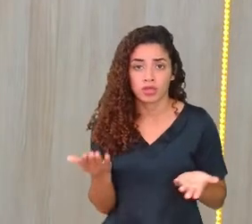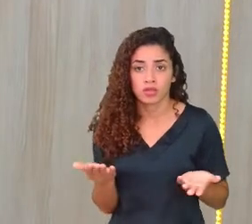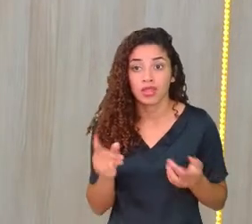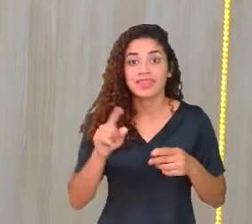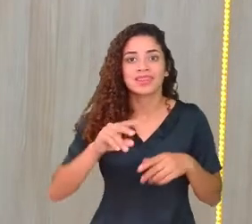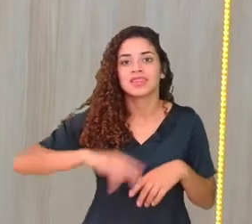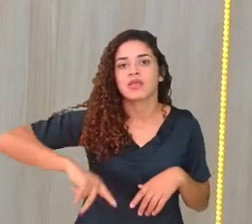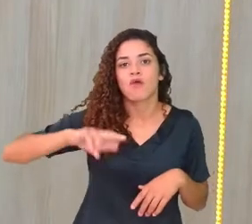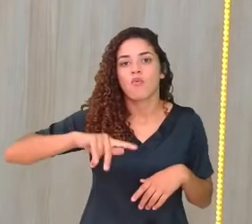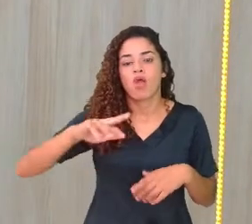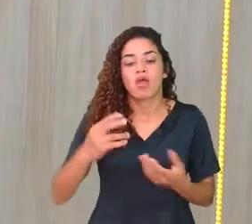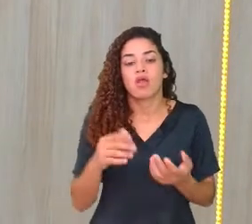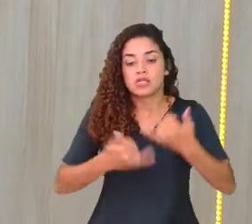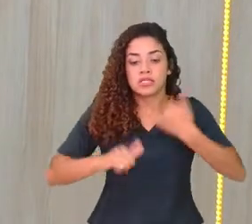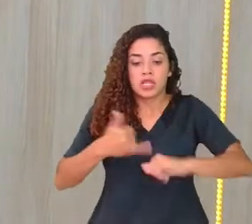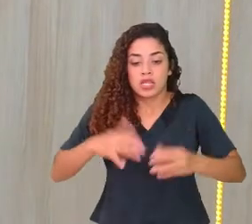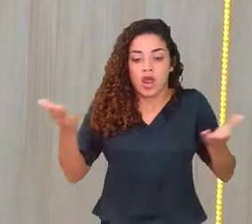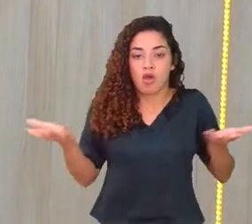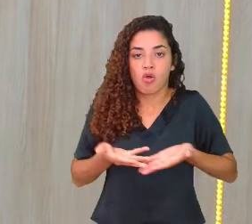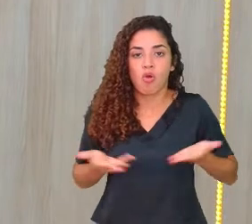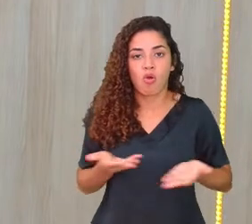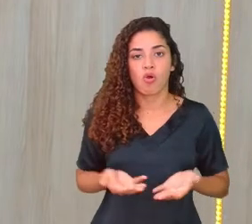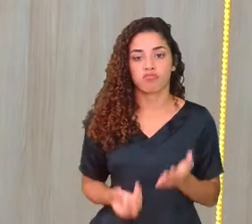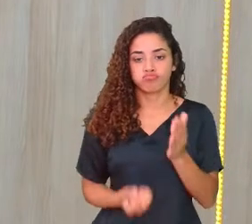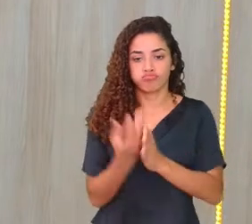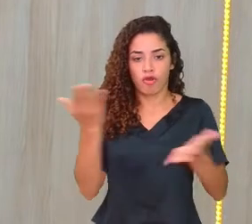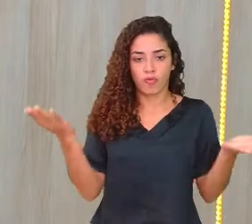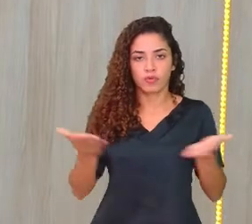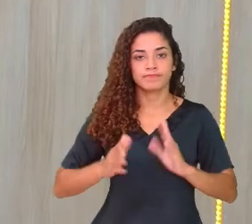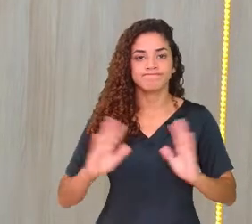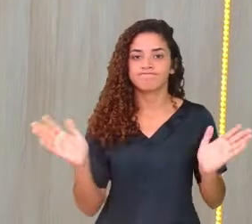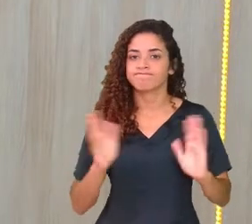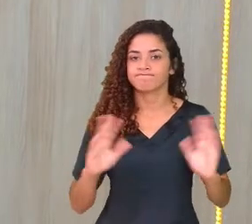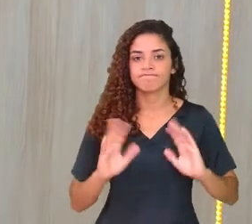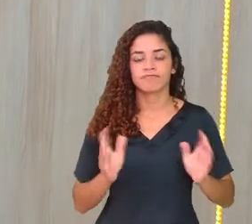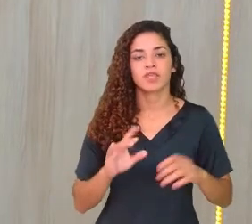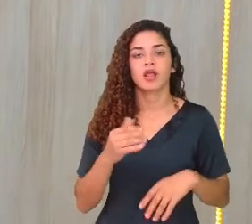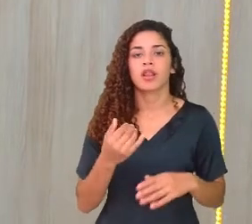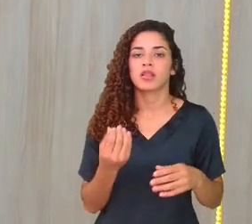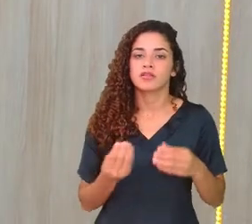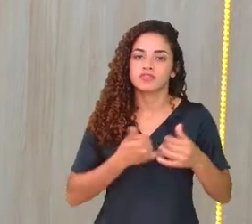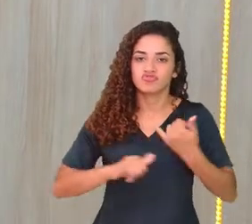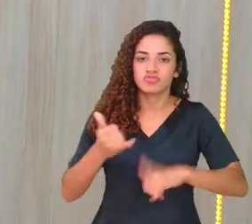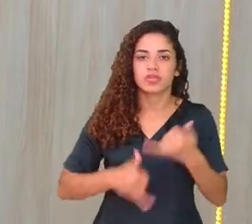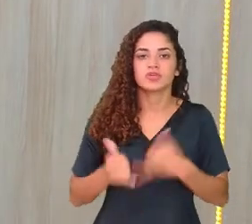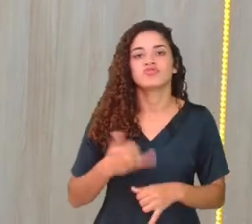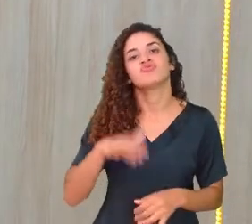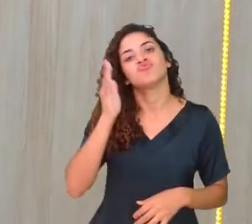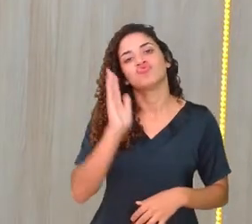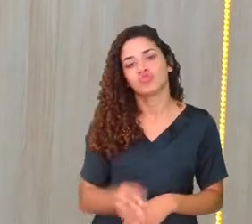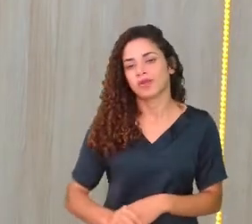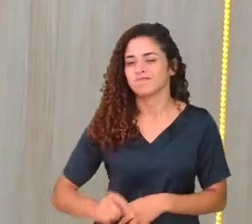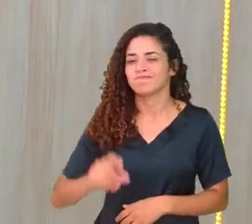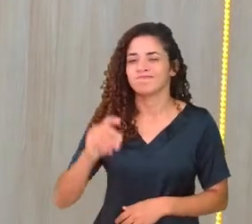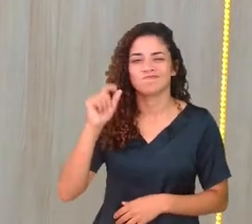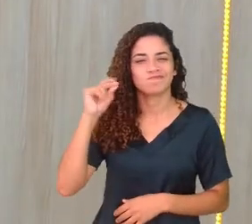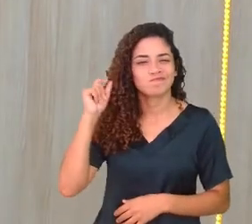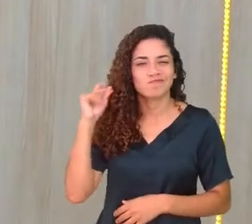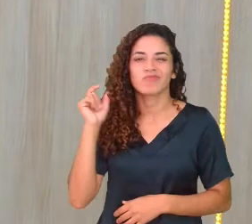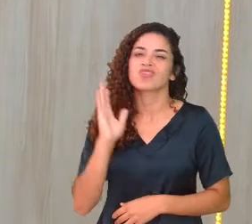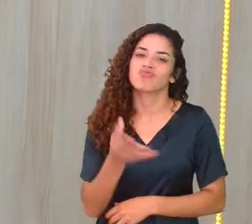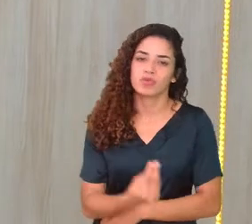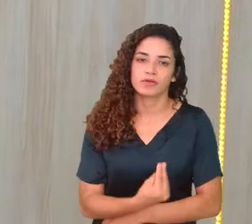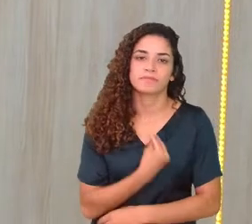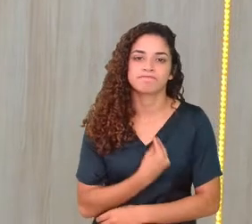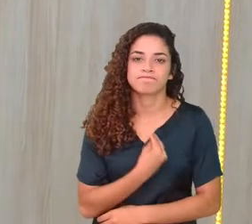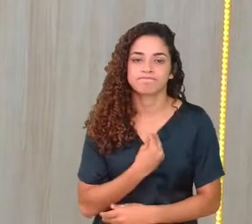é de agora que nós utilizamos a eletricidade e que a eletricidade existe. Há muito tempo